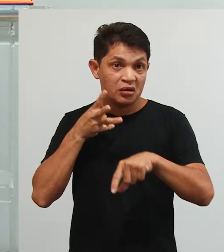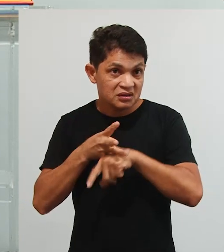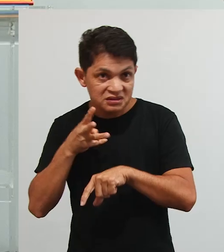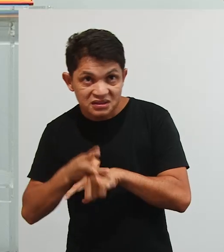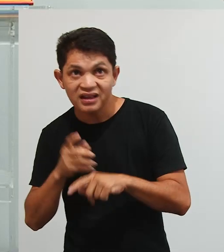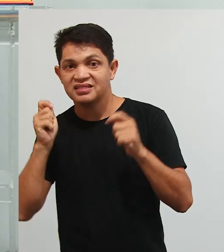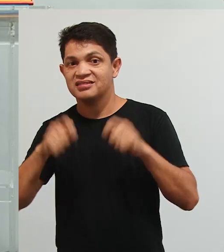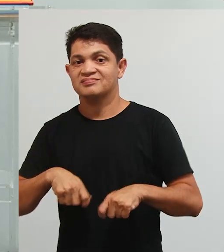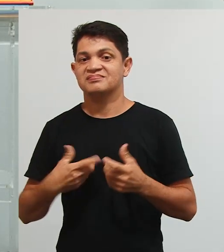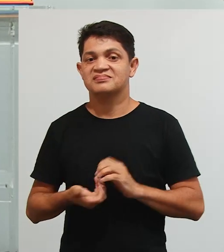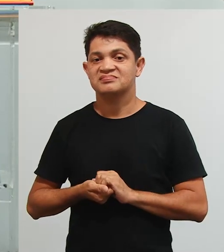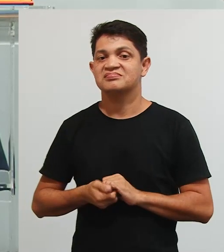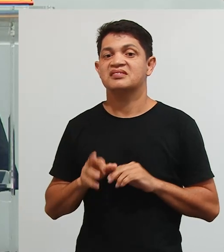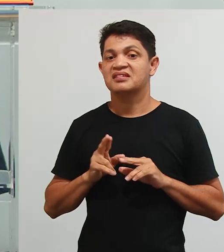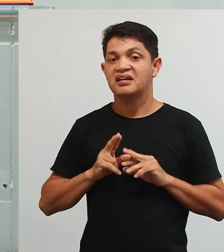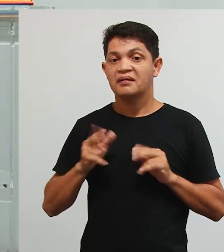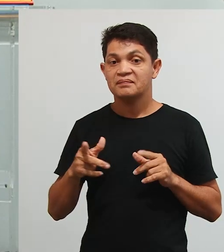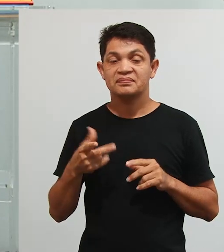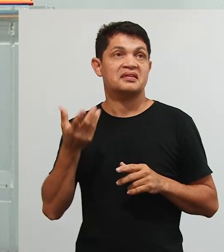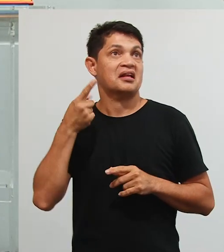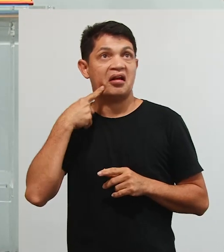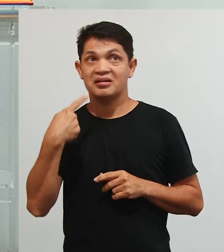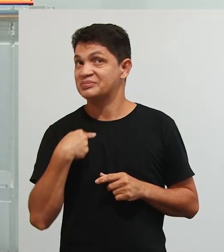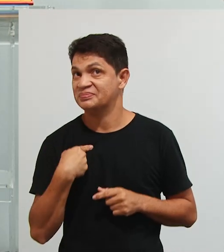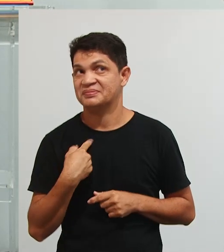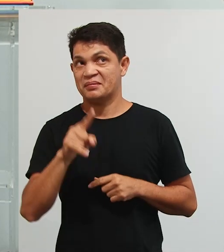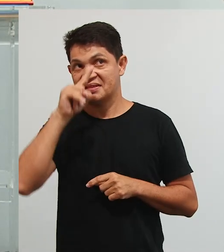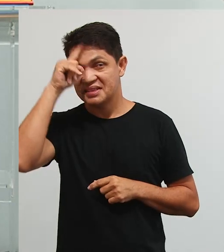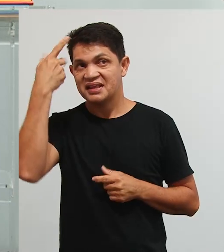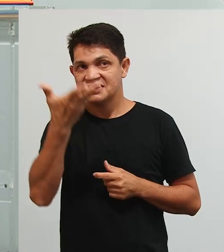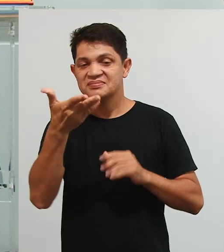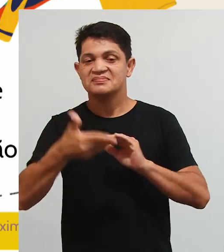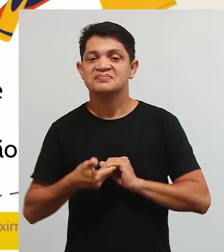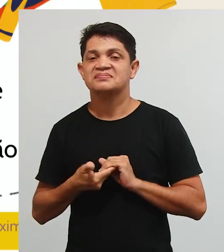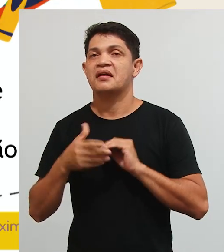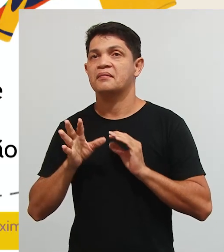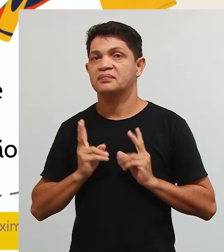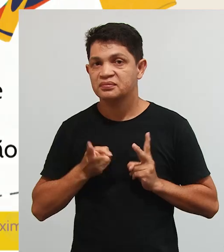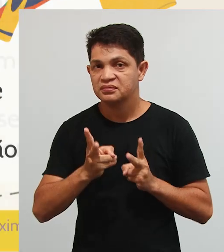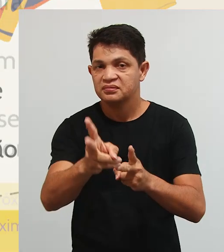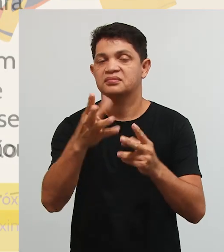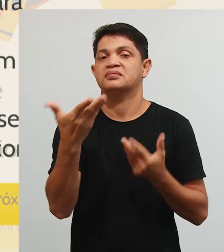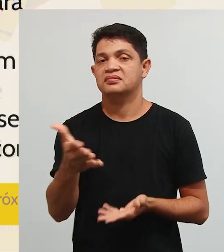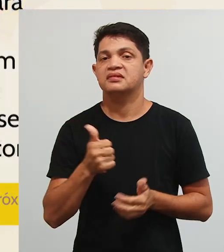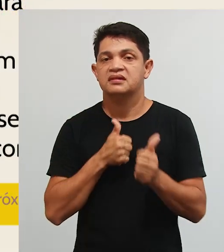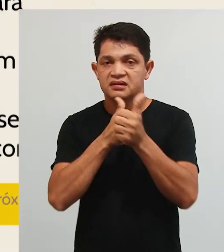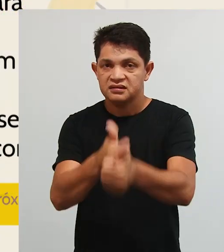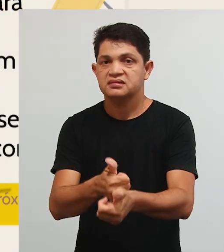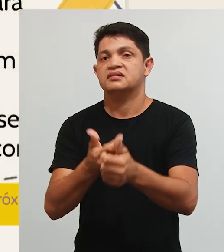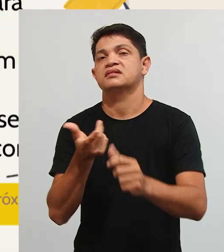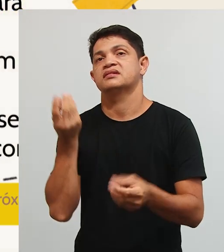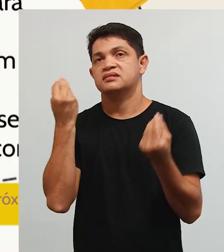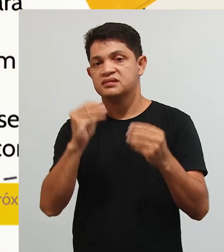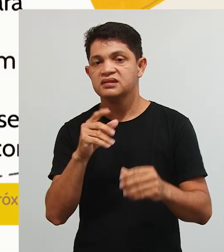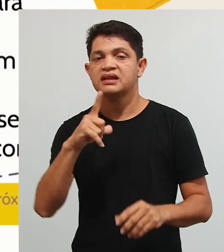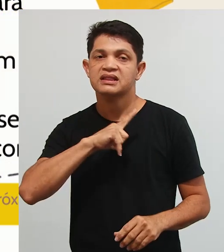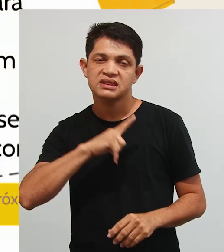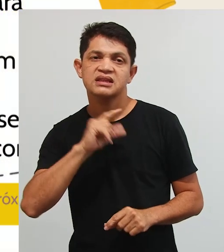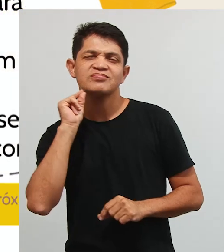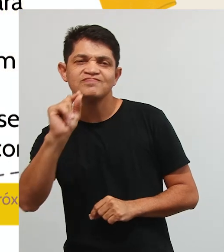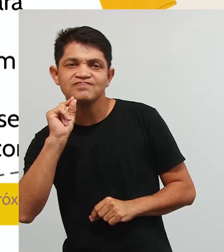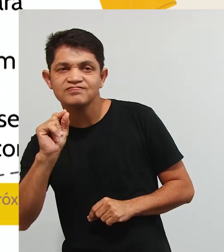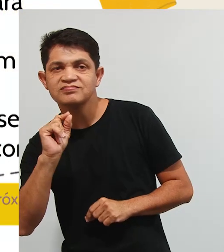estão nessa realidade, você vai prospectar a solução. Então, mesmo que você esteja ali pautado de que o meu